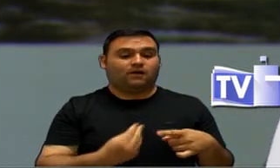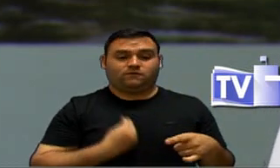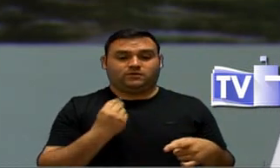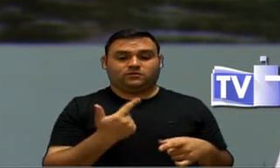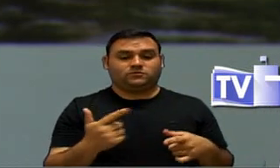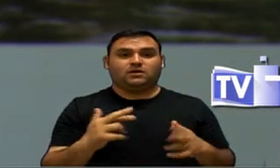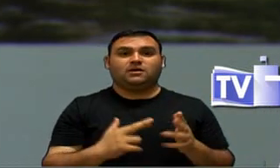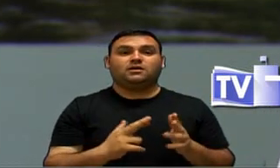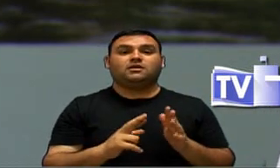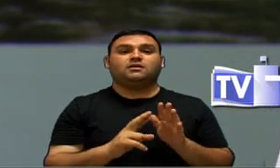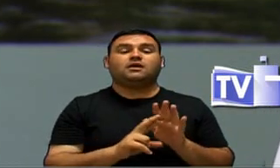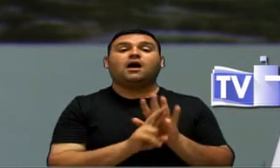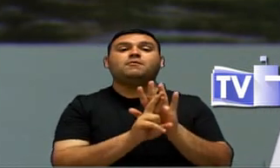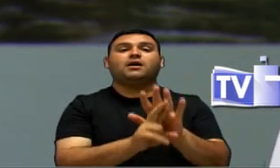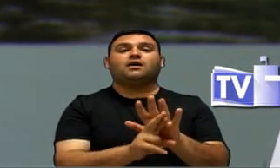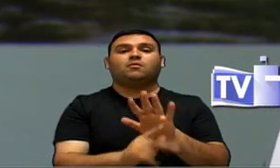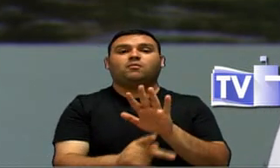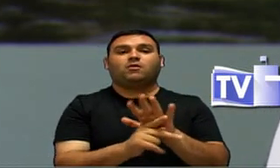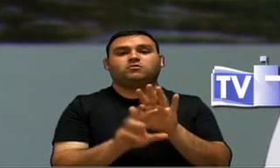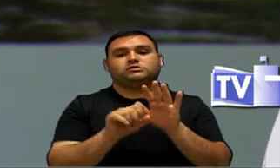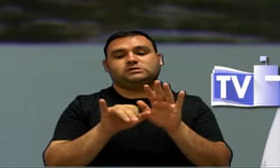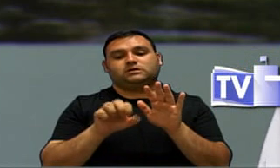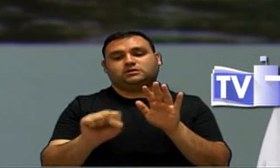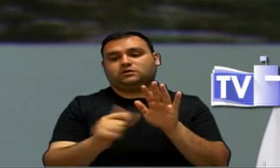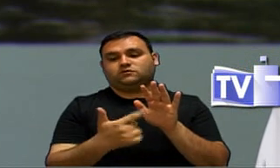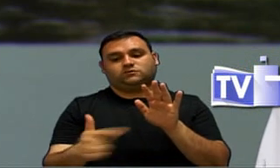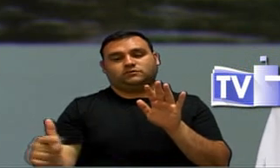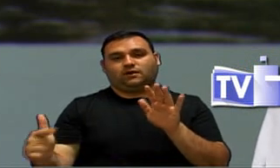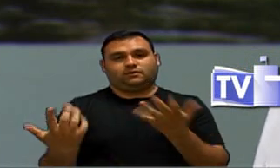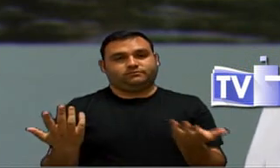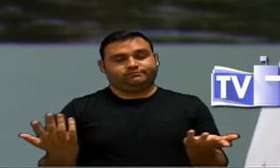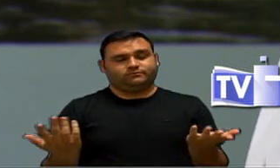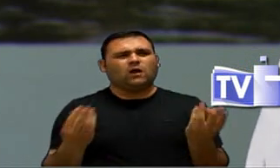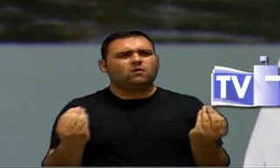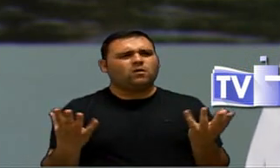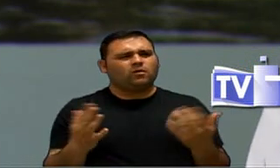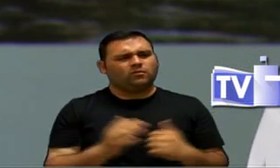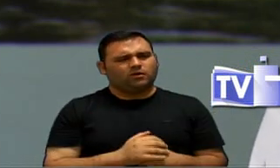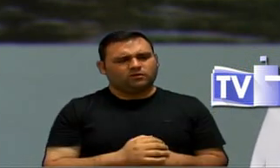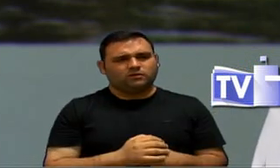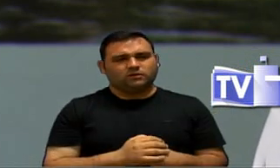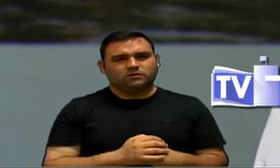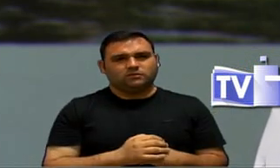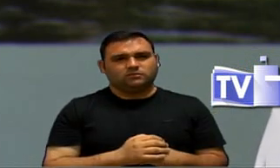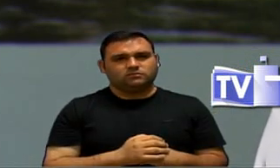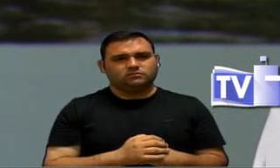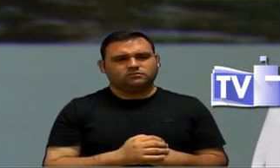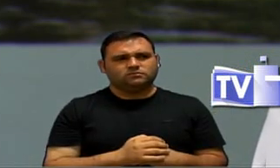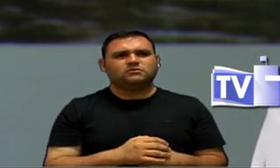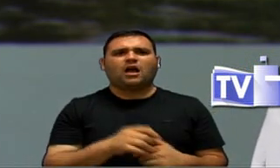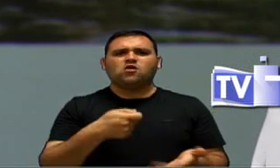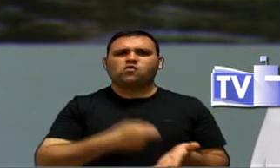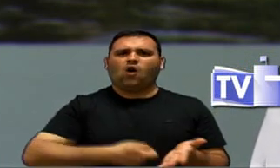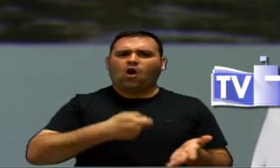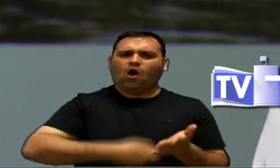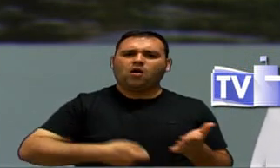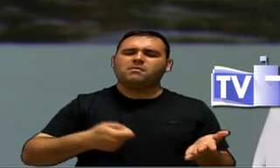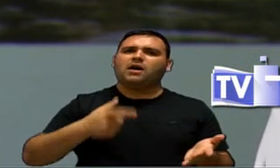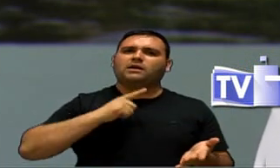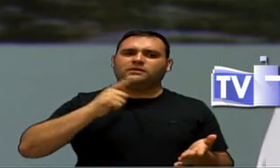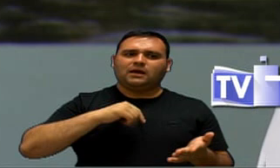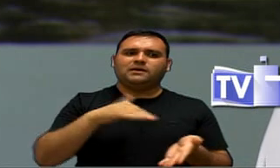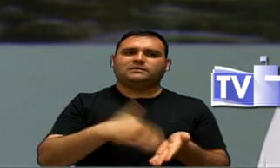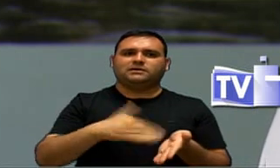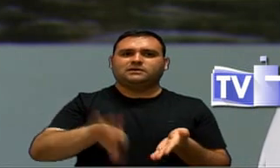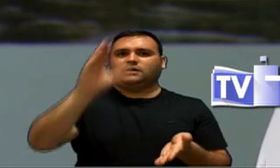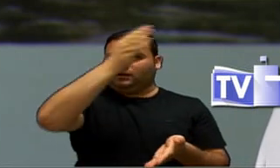de representantes da CIAS, da Secretaria de Igualdade Social. Como assim? Cobro aqui pessoalmente a